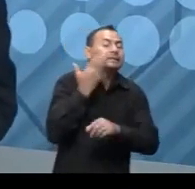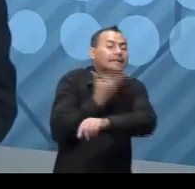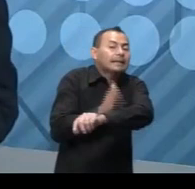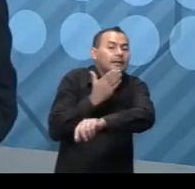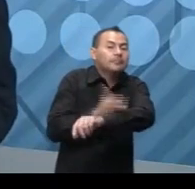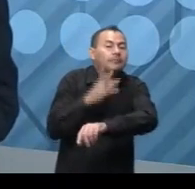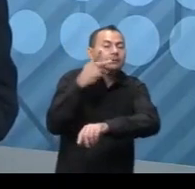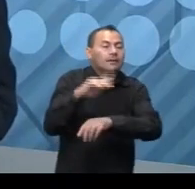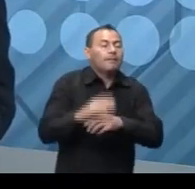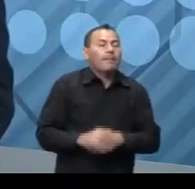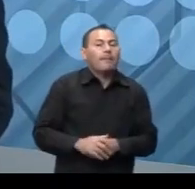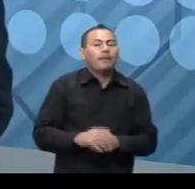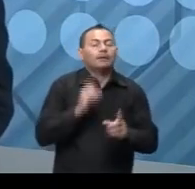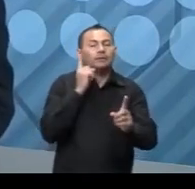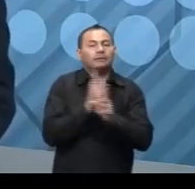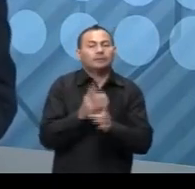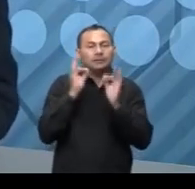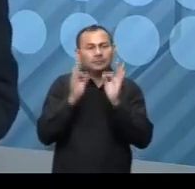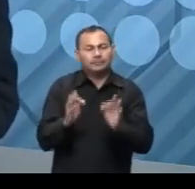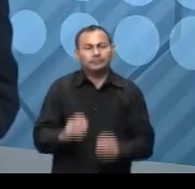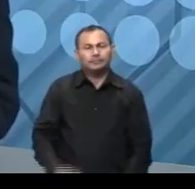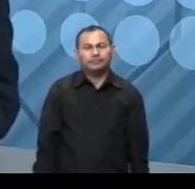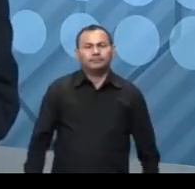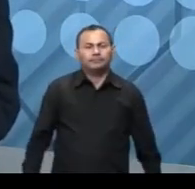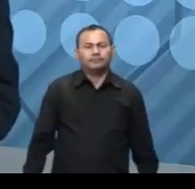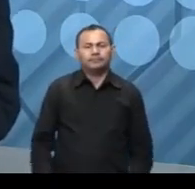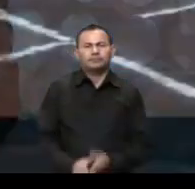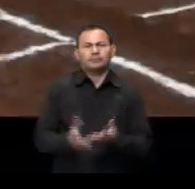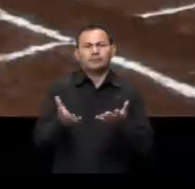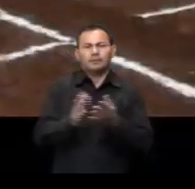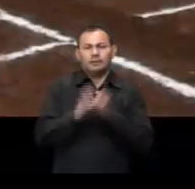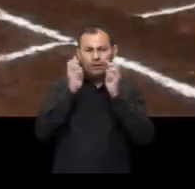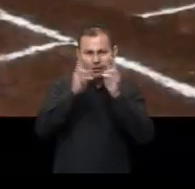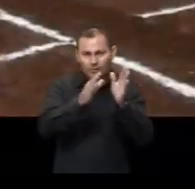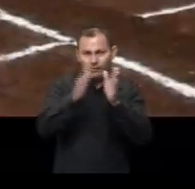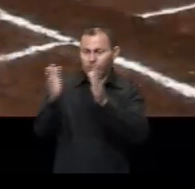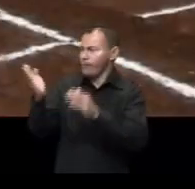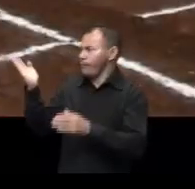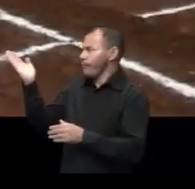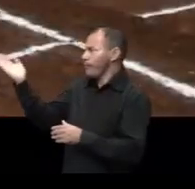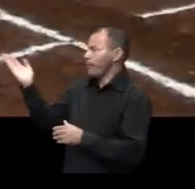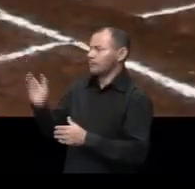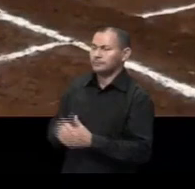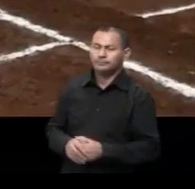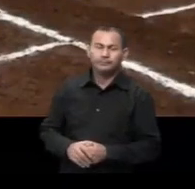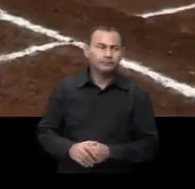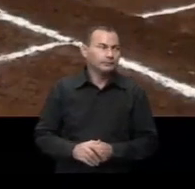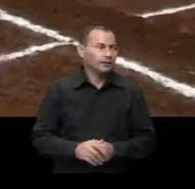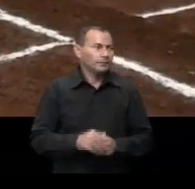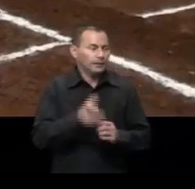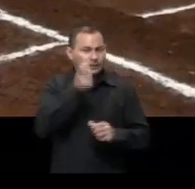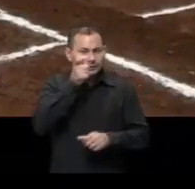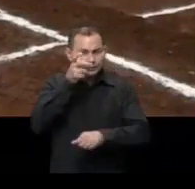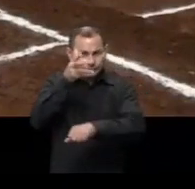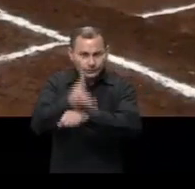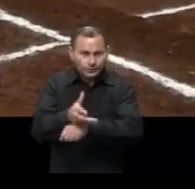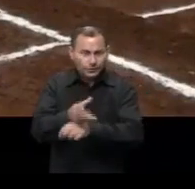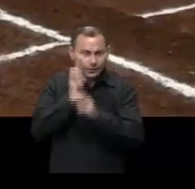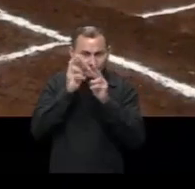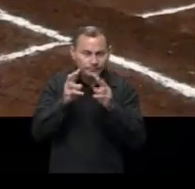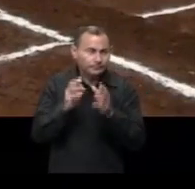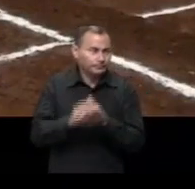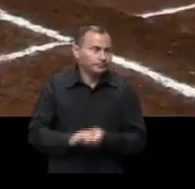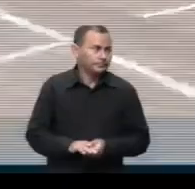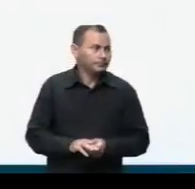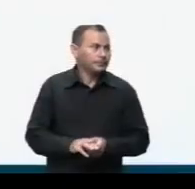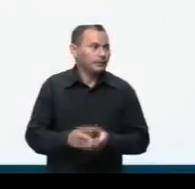treinar a sua locação. Então, me acompanhe no quadro? Não, vamos ao vídeo então.